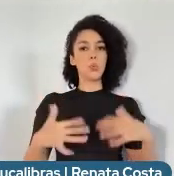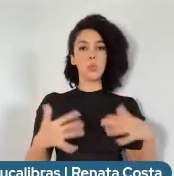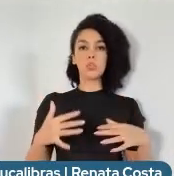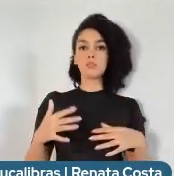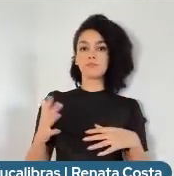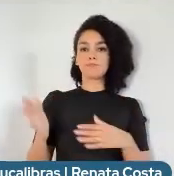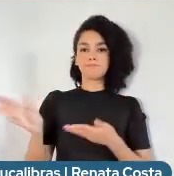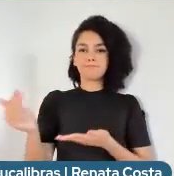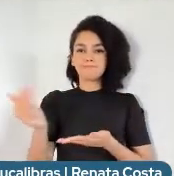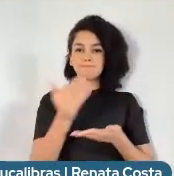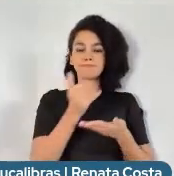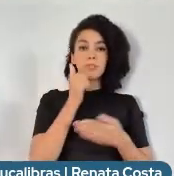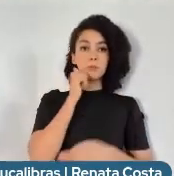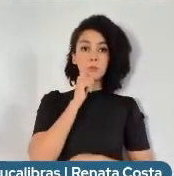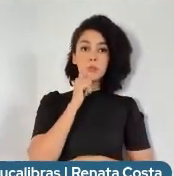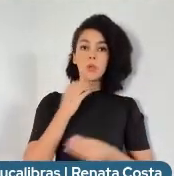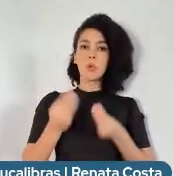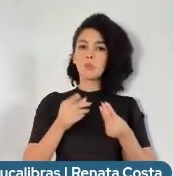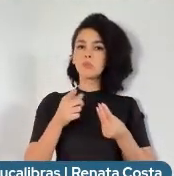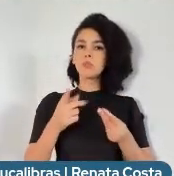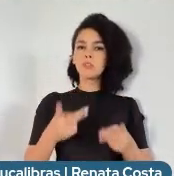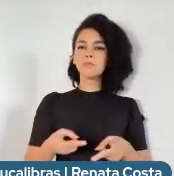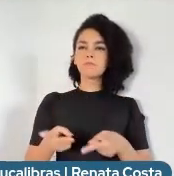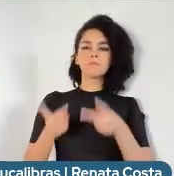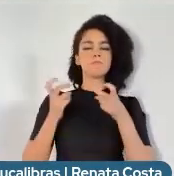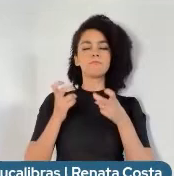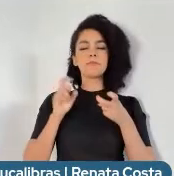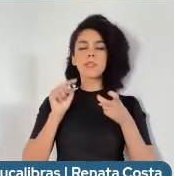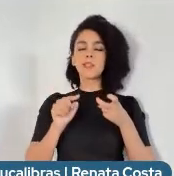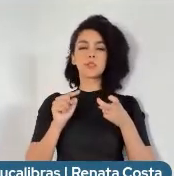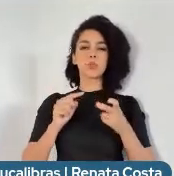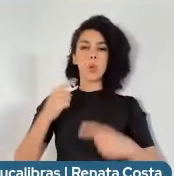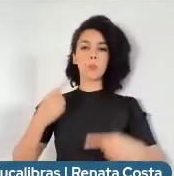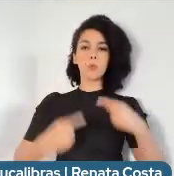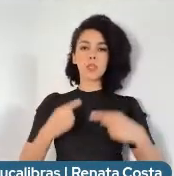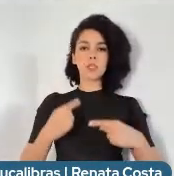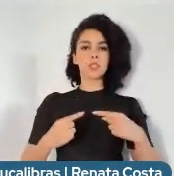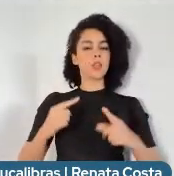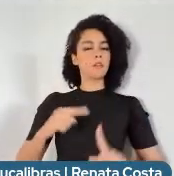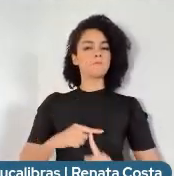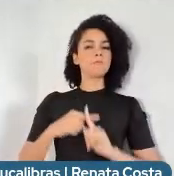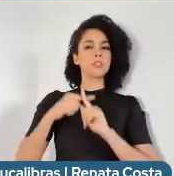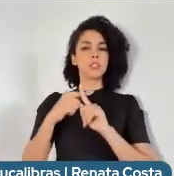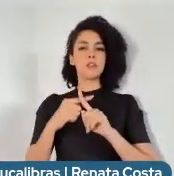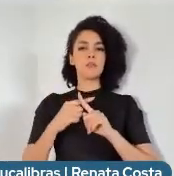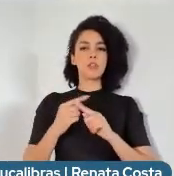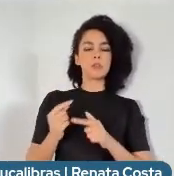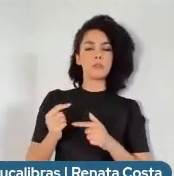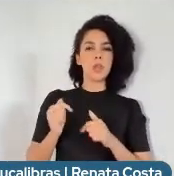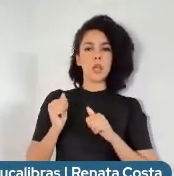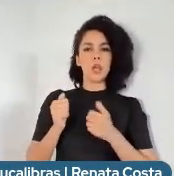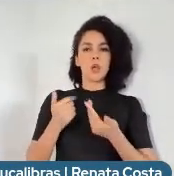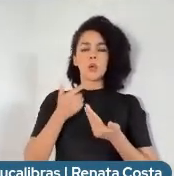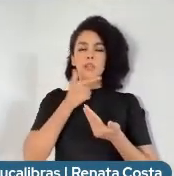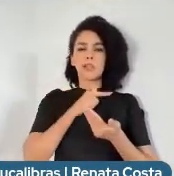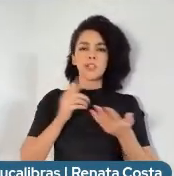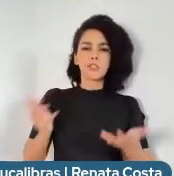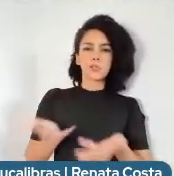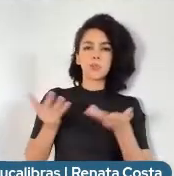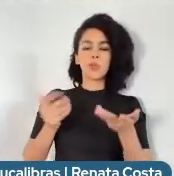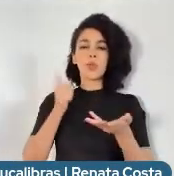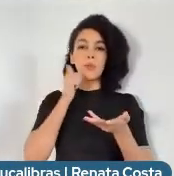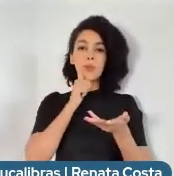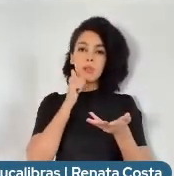mulheres. Como você vê isso numa política afirmativa para atração de mulheres para